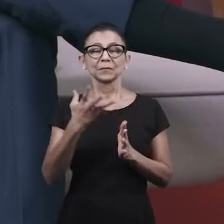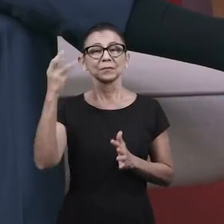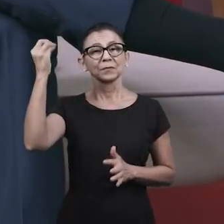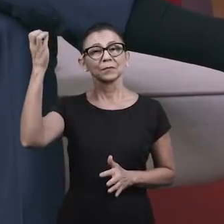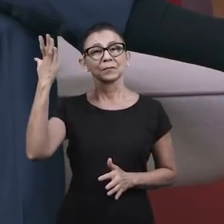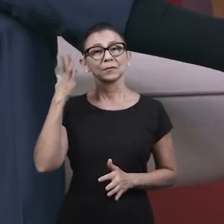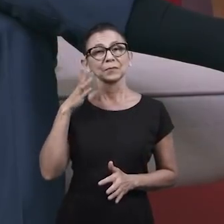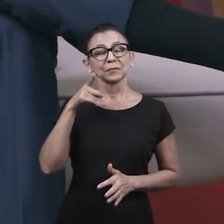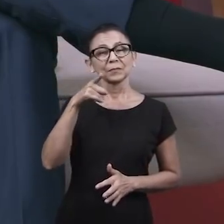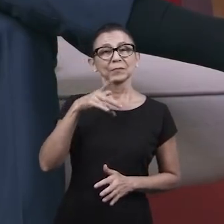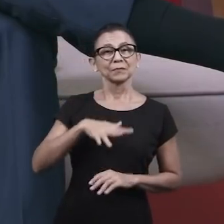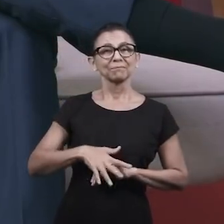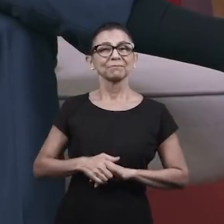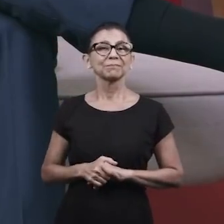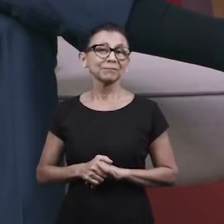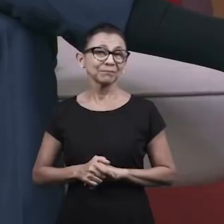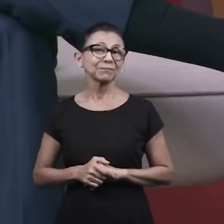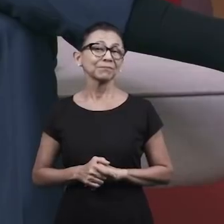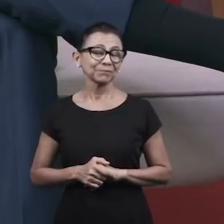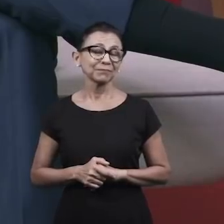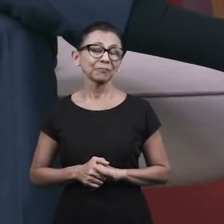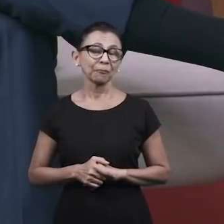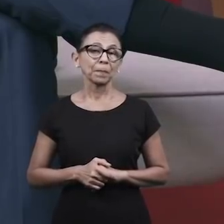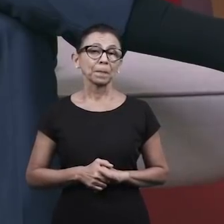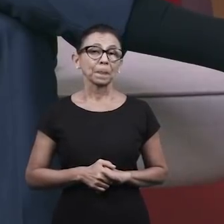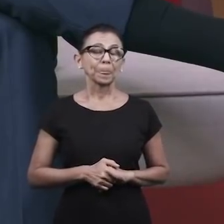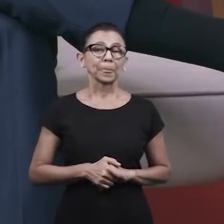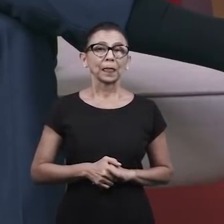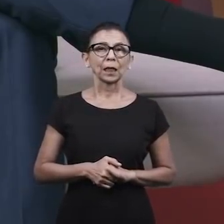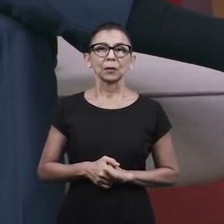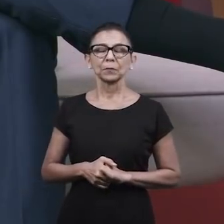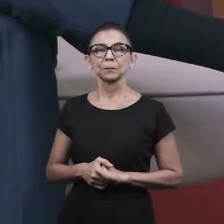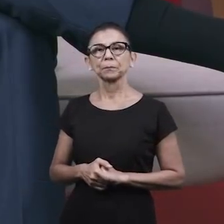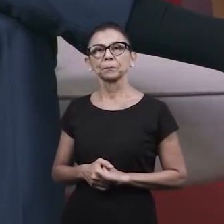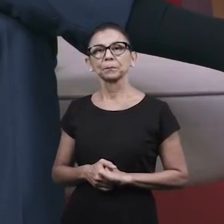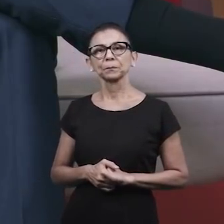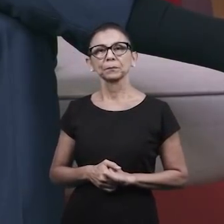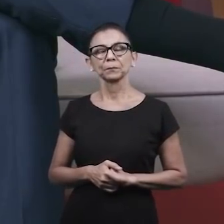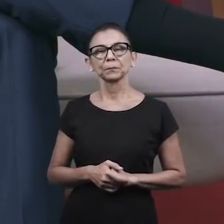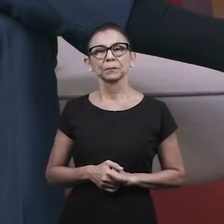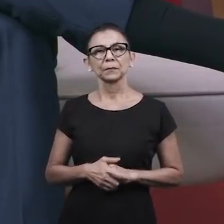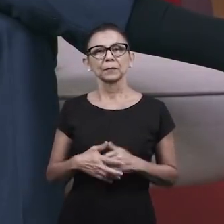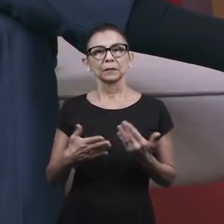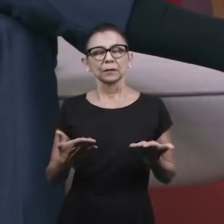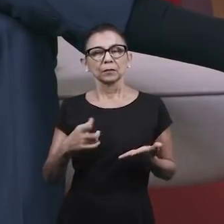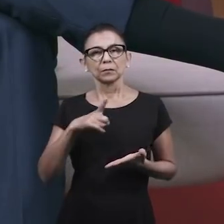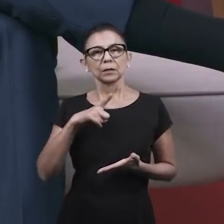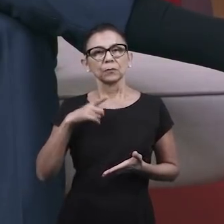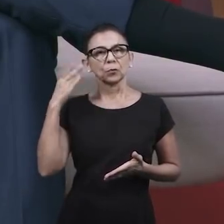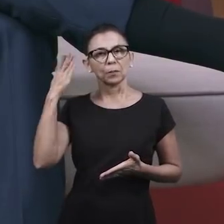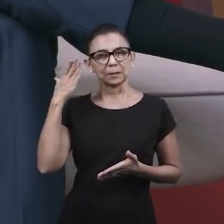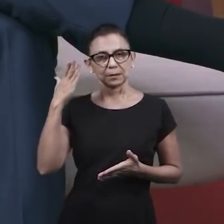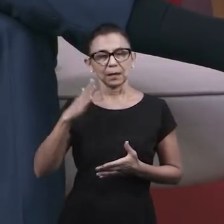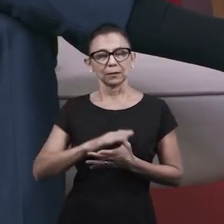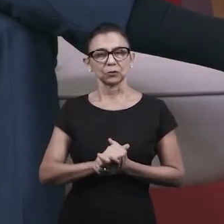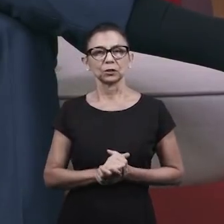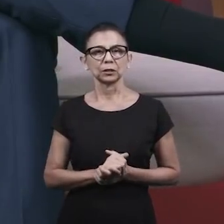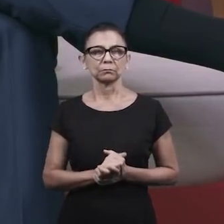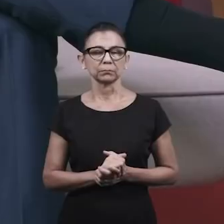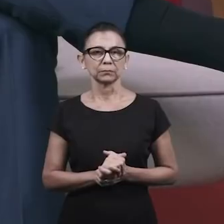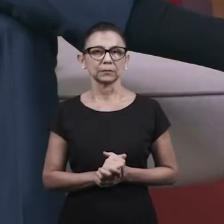está, né, querendo falar e a pessoa não ouve. Talvez você esteja buscando Jesus entre os mortos,